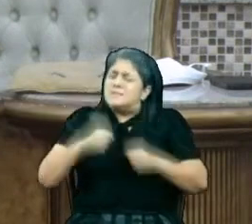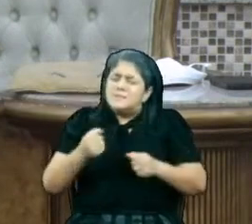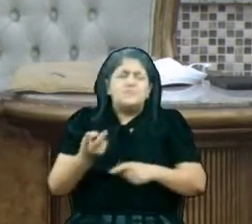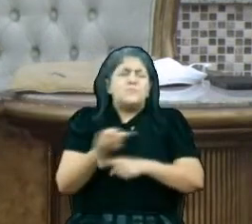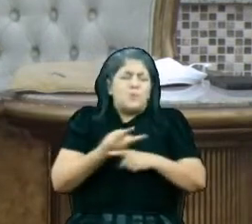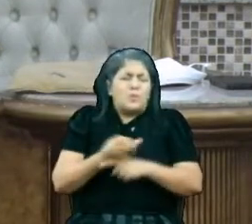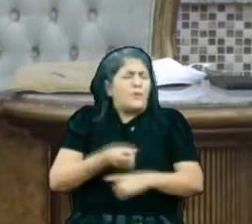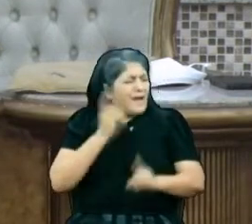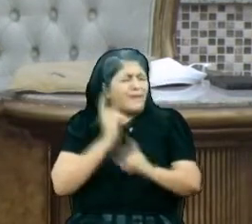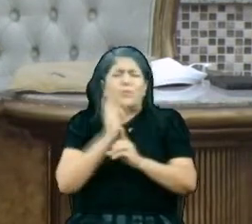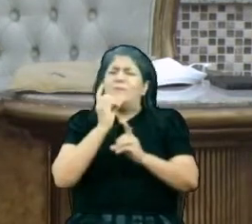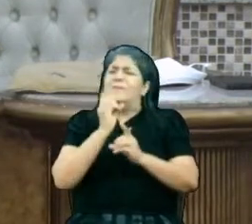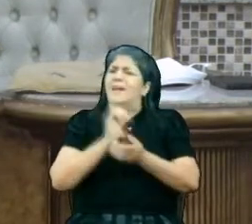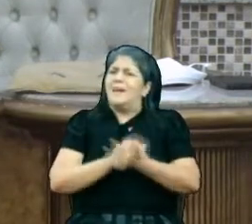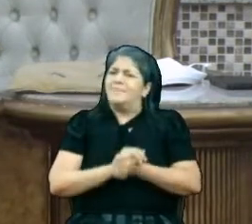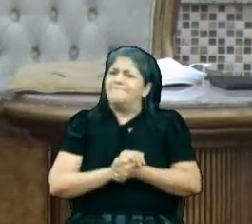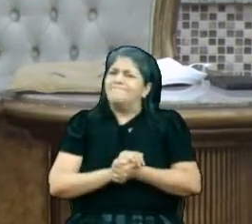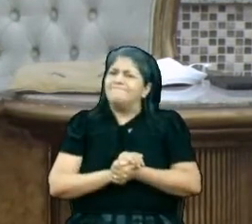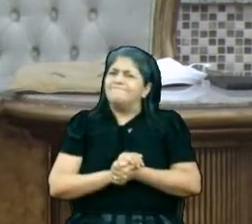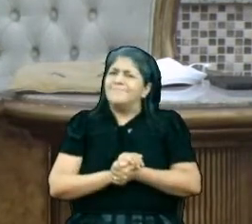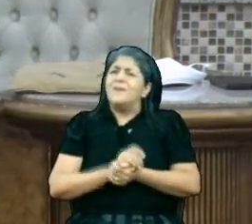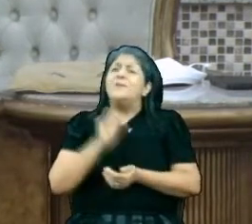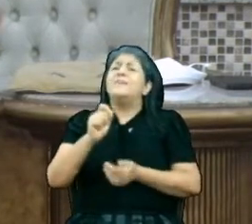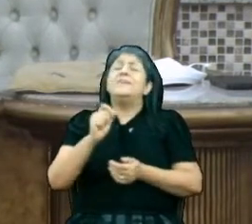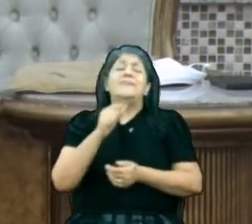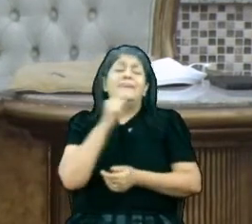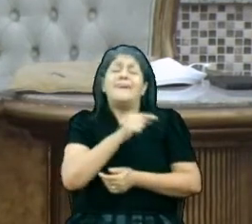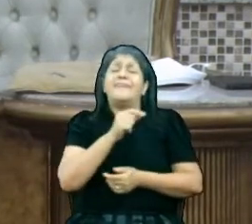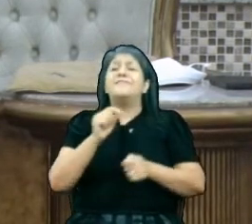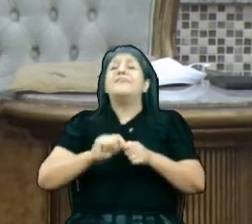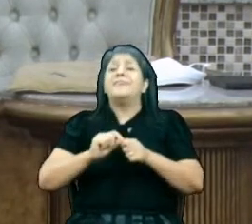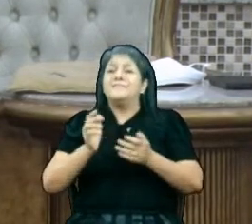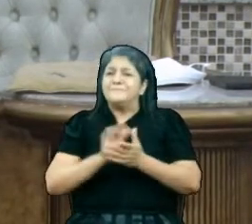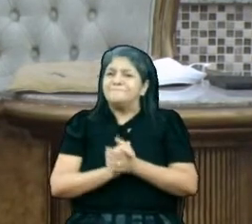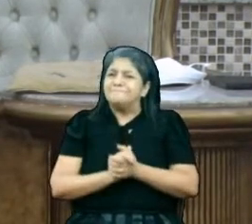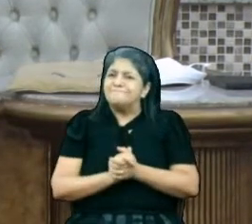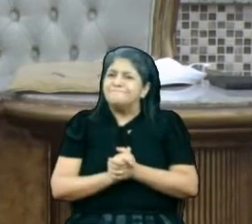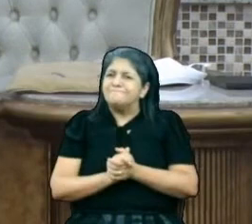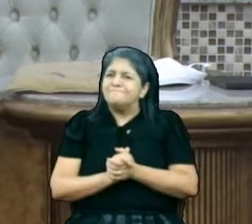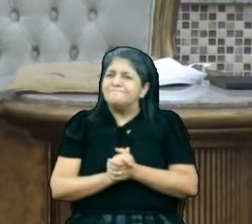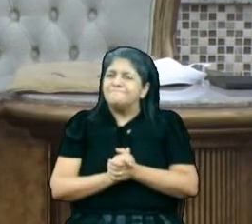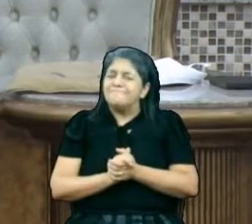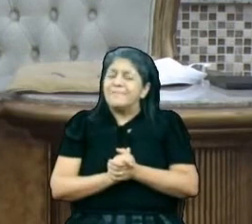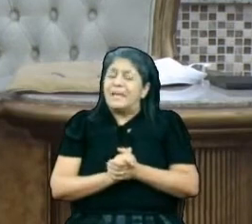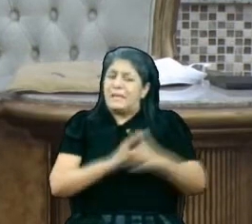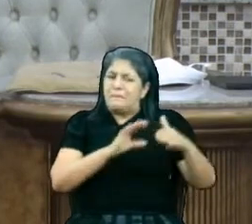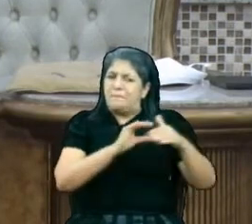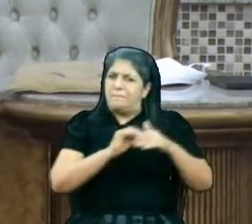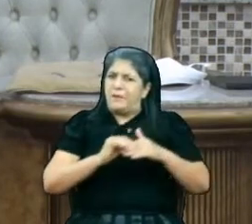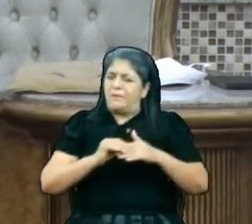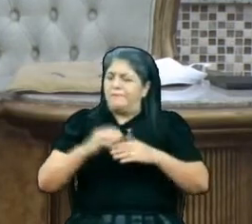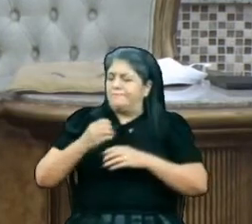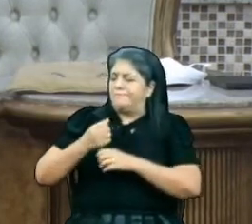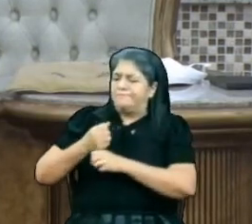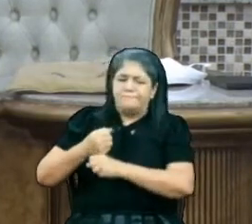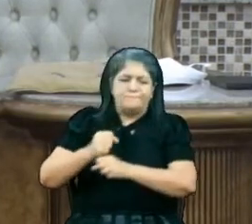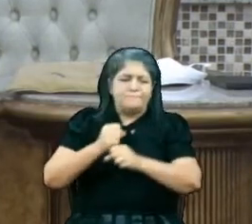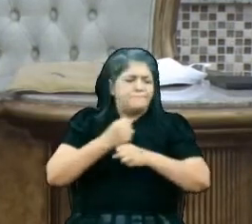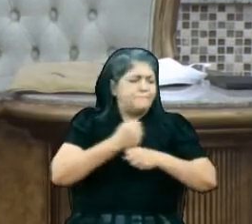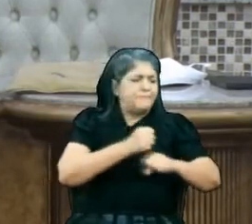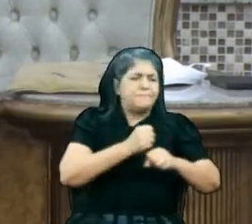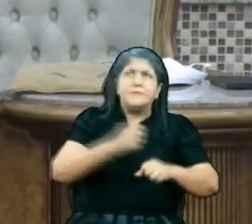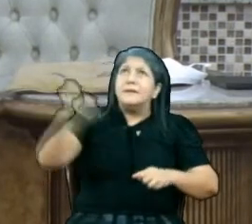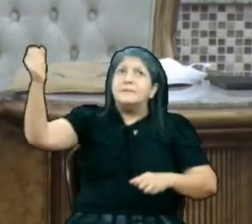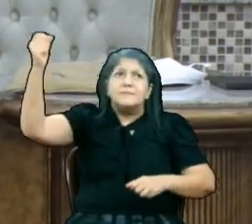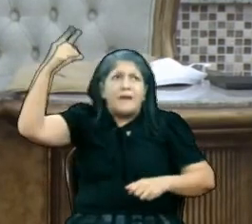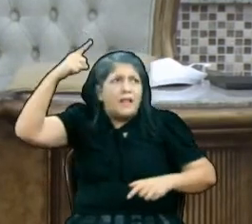caminhada cristã Eu já falei para os irmãos aqui eu quero repetir isto quando eu nasci minha mãe já era membro que dessa